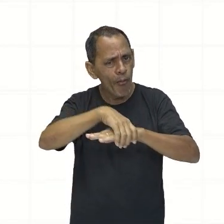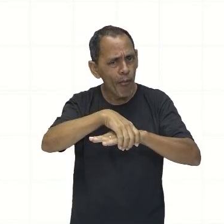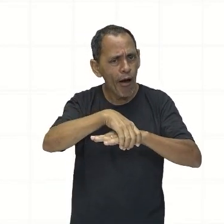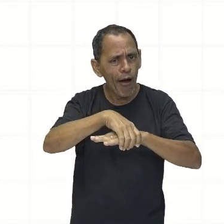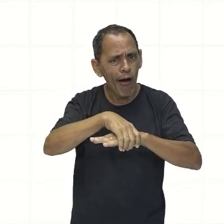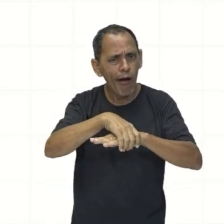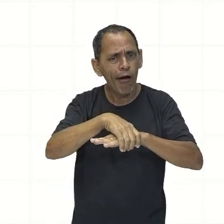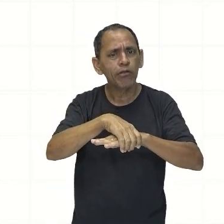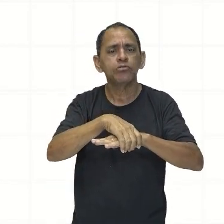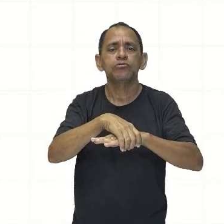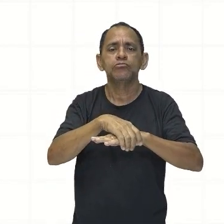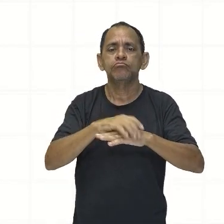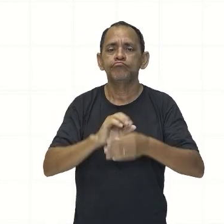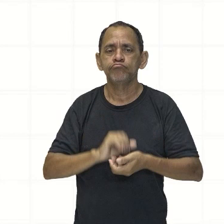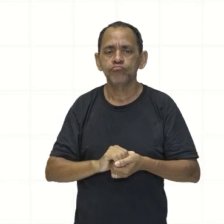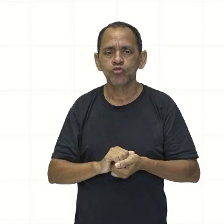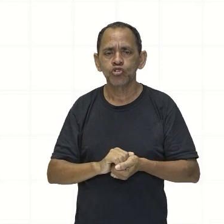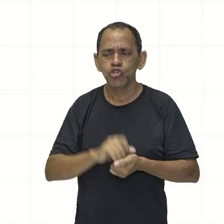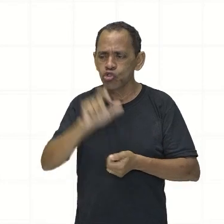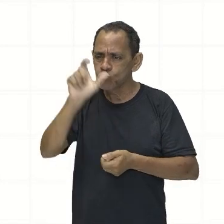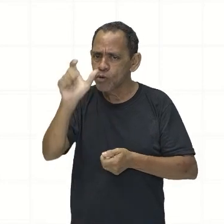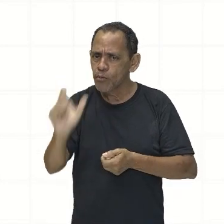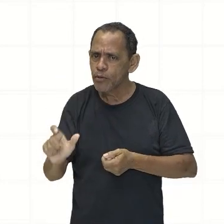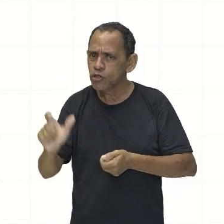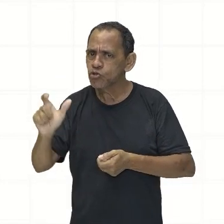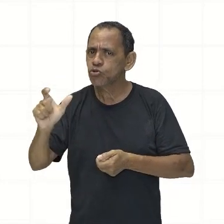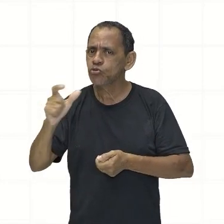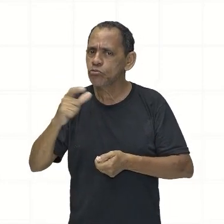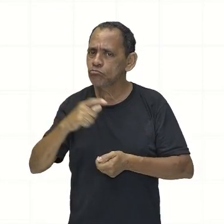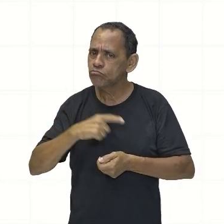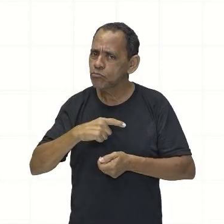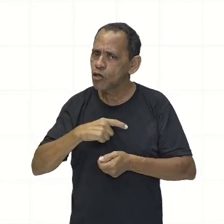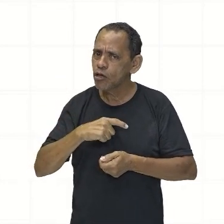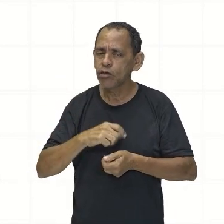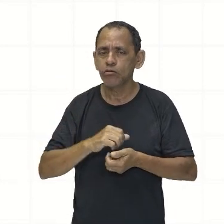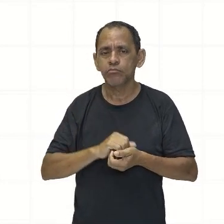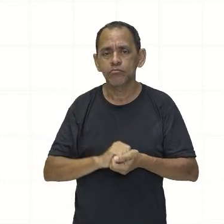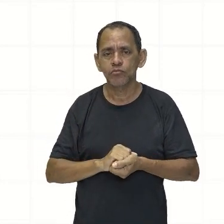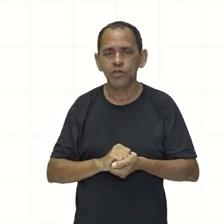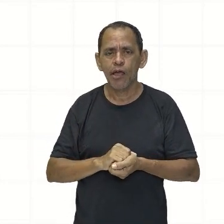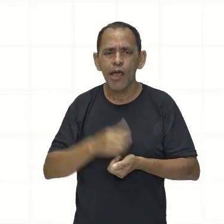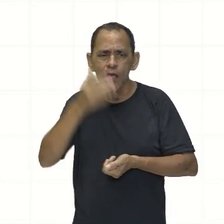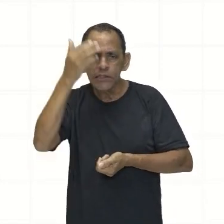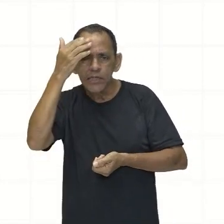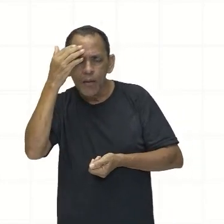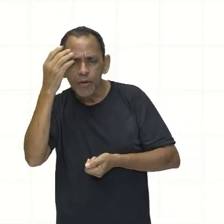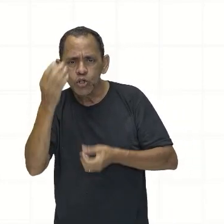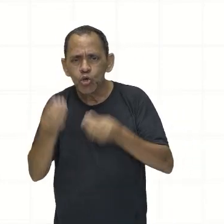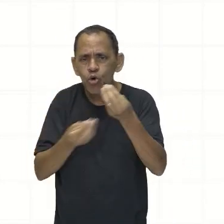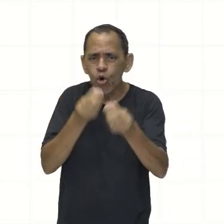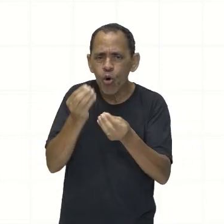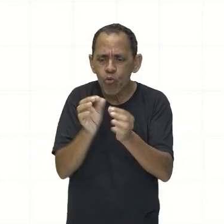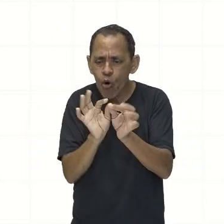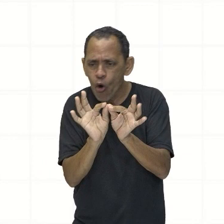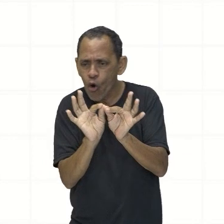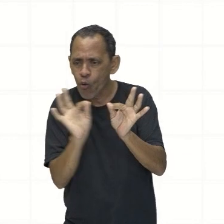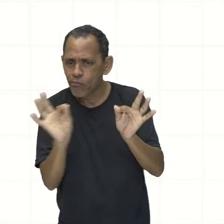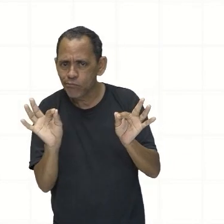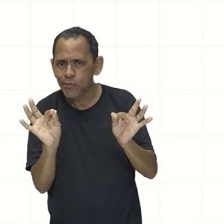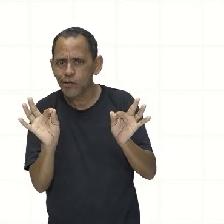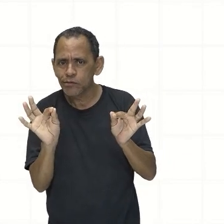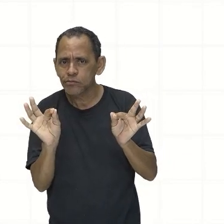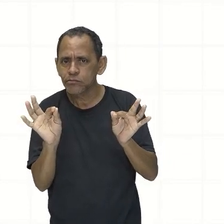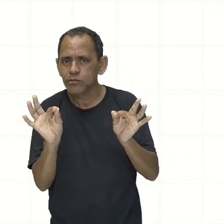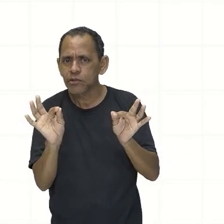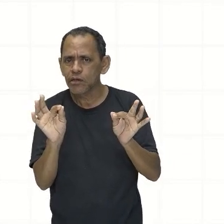que uma pessoa calça sabendo apenas o comprimento do seu pé? Vocês sabiam